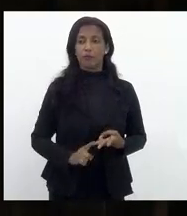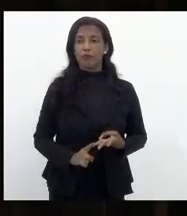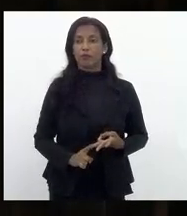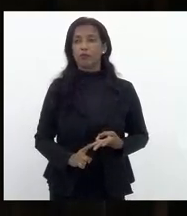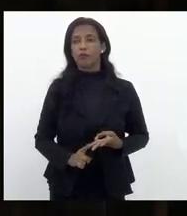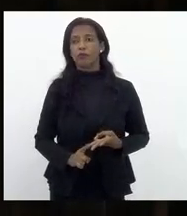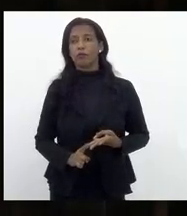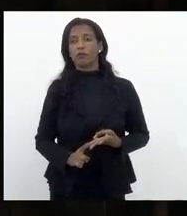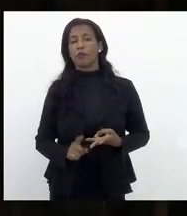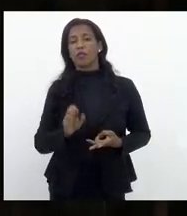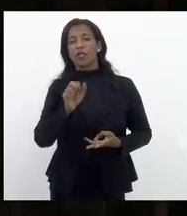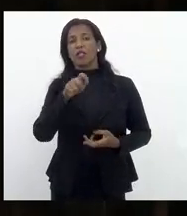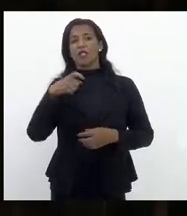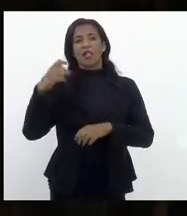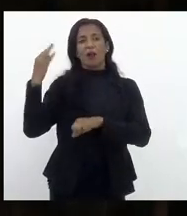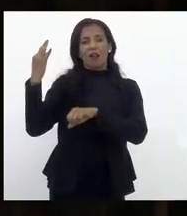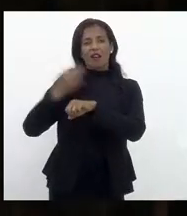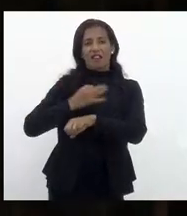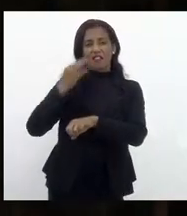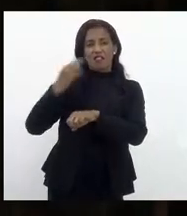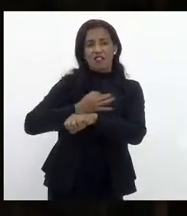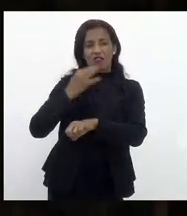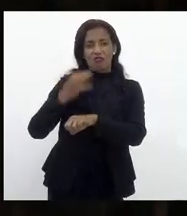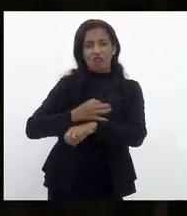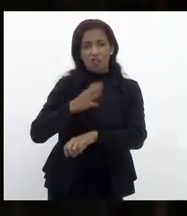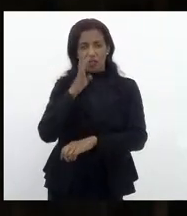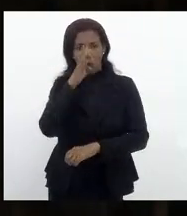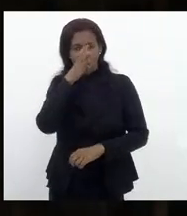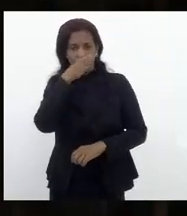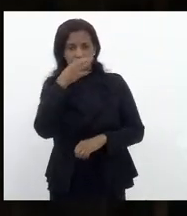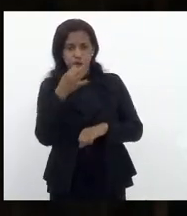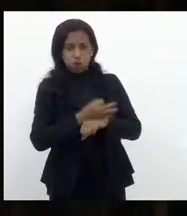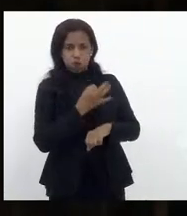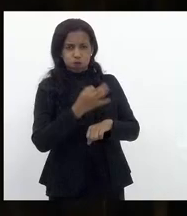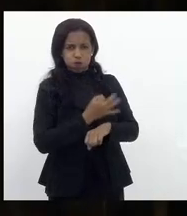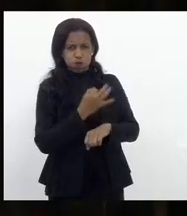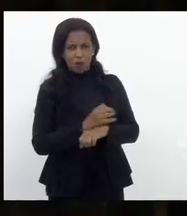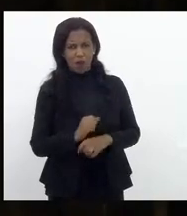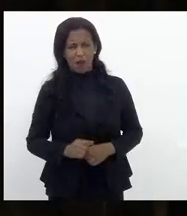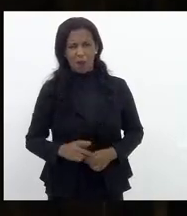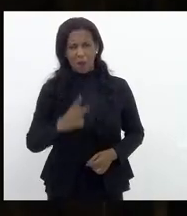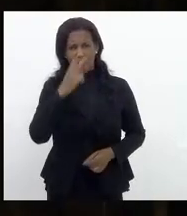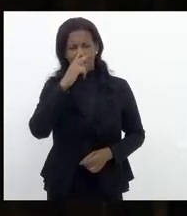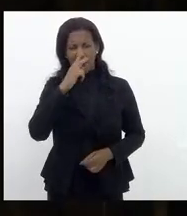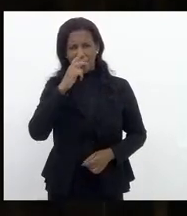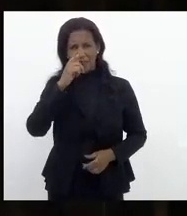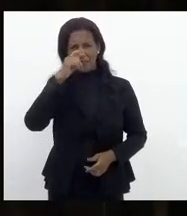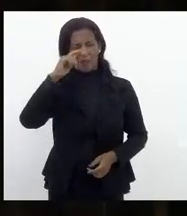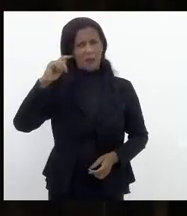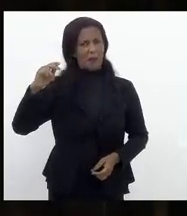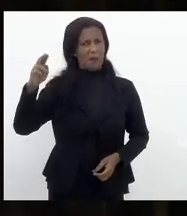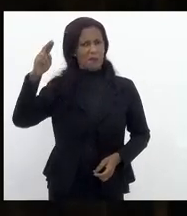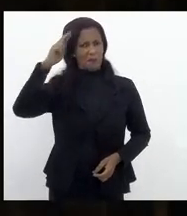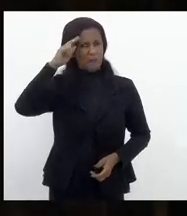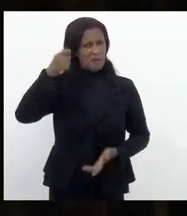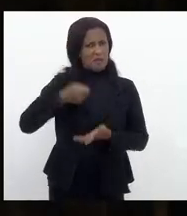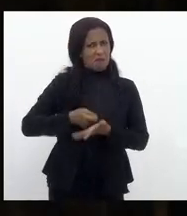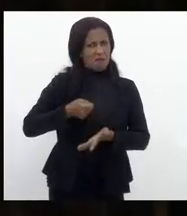que seremos resistência não viesse absolutamente em vaso de militância ideológica